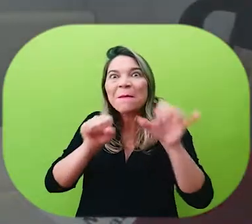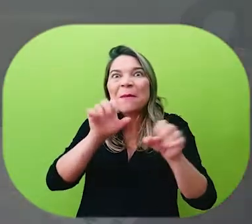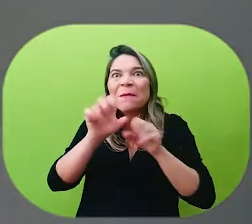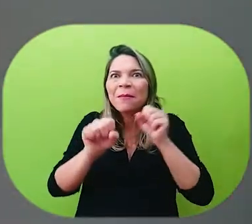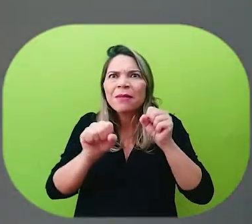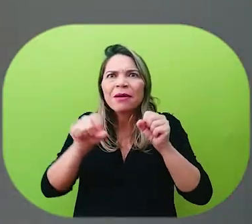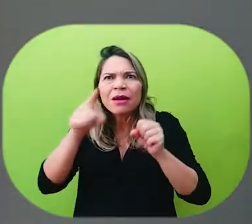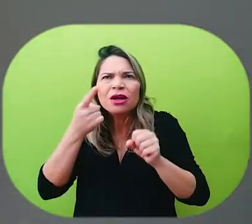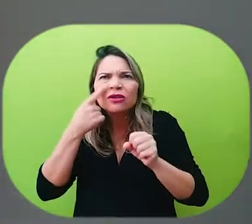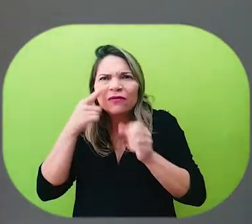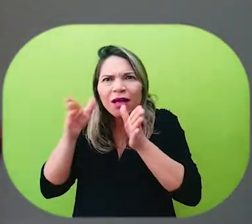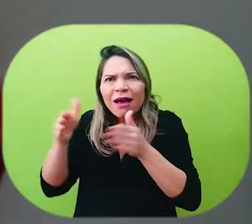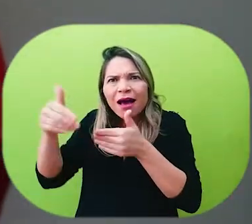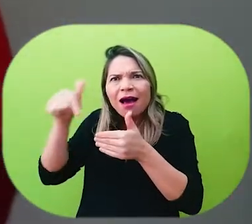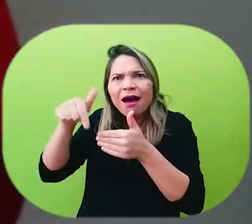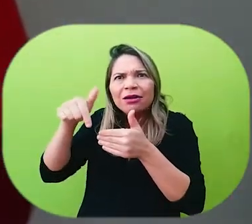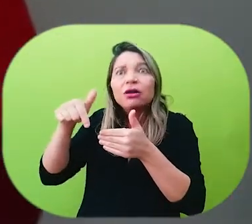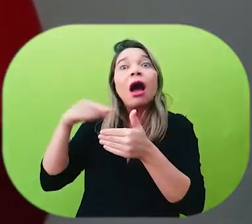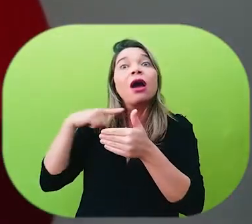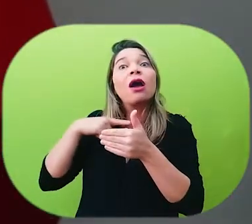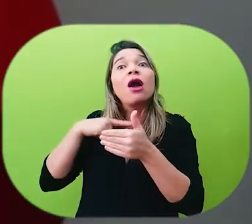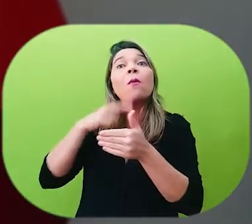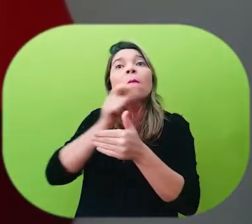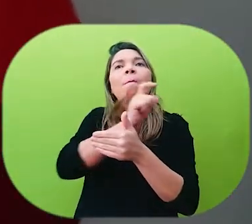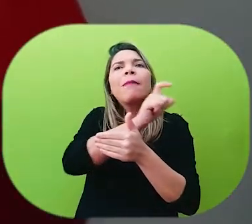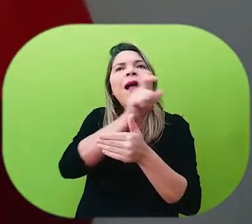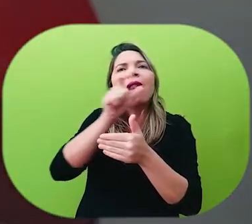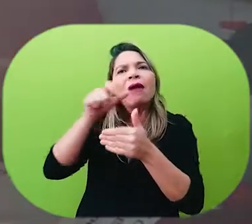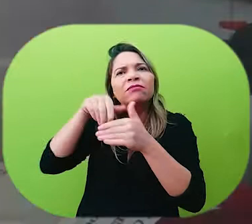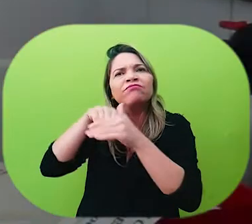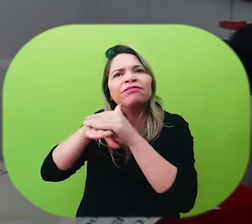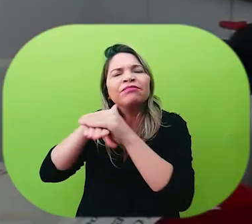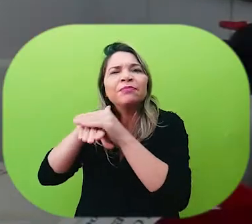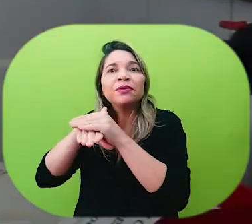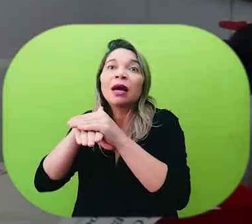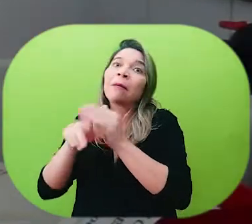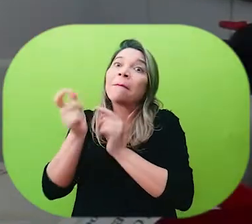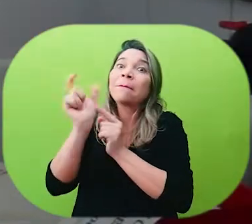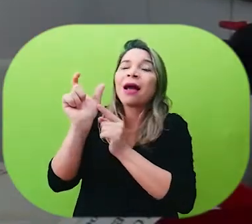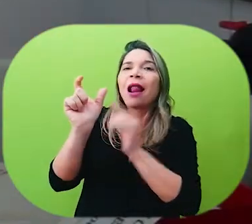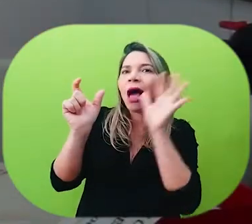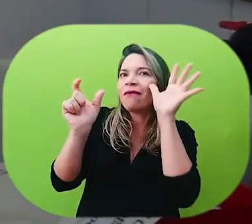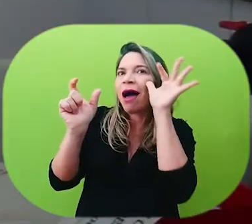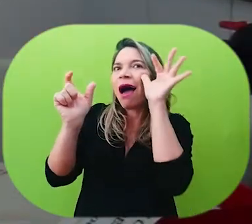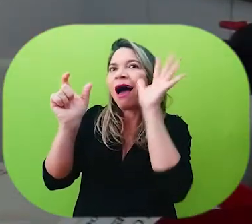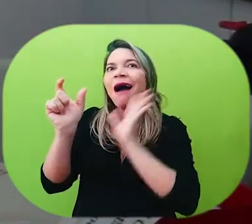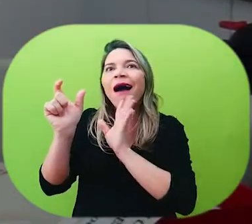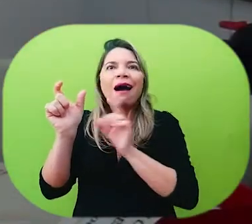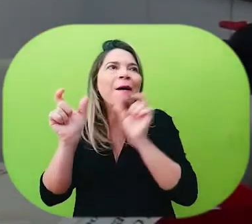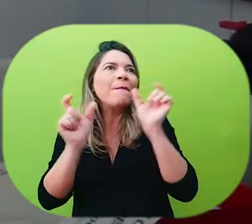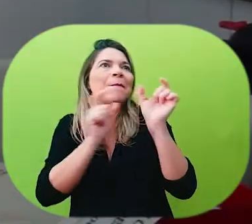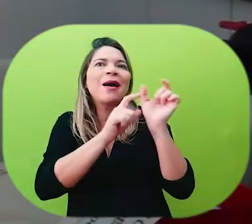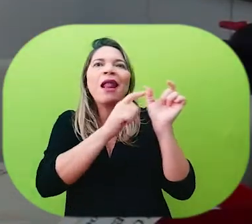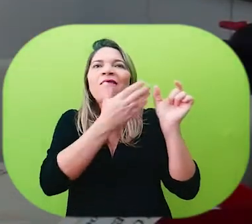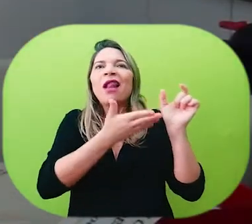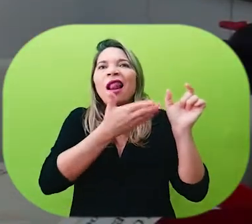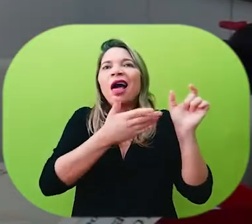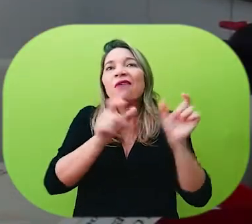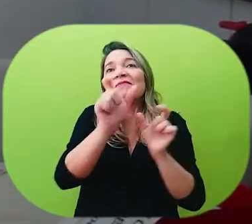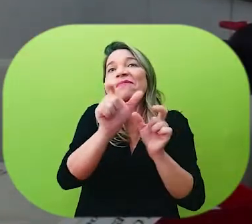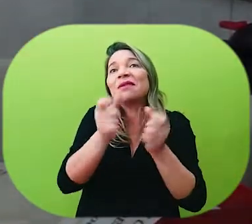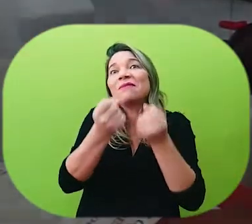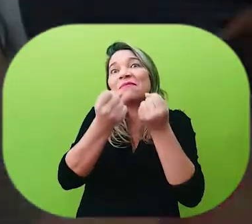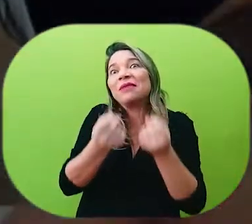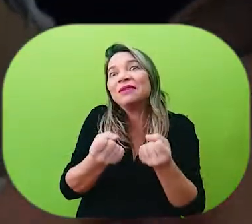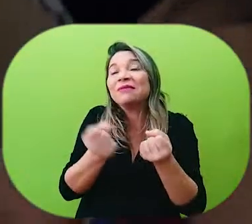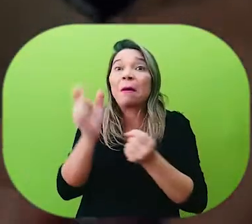de palavras. Você está vendo essa minha caixinha aqui? É onde eu guardo as palavras. Palavras furiosas, palavras curiosas, palavras